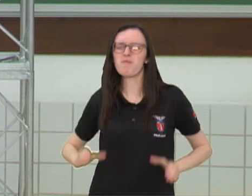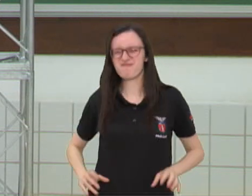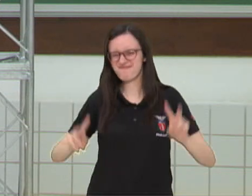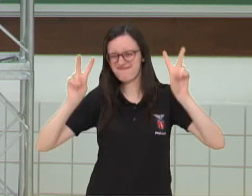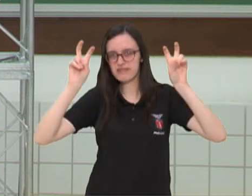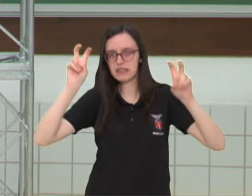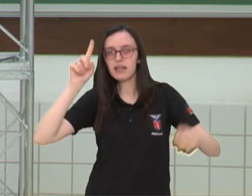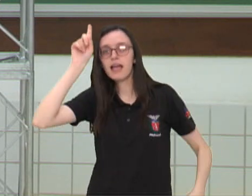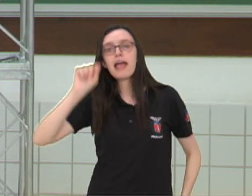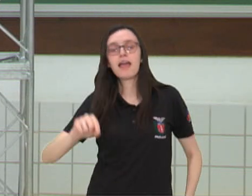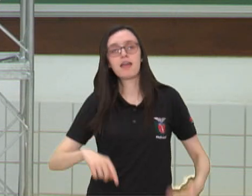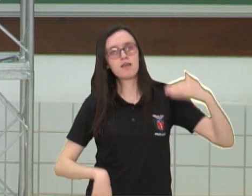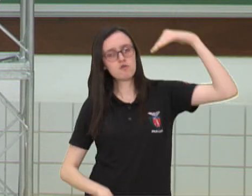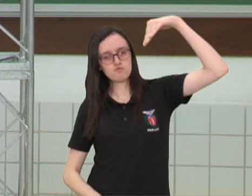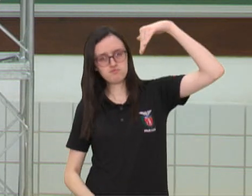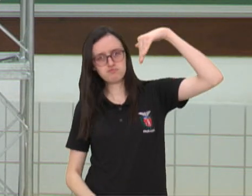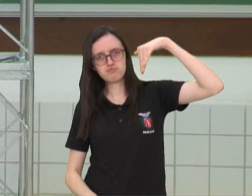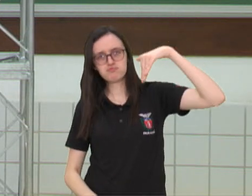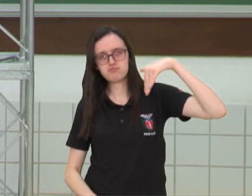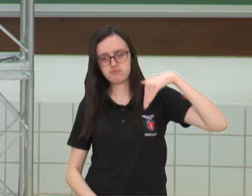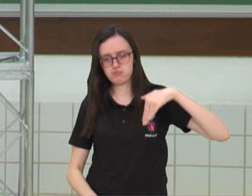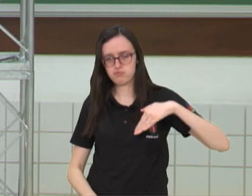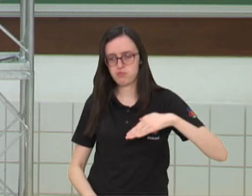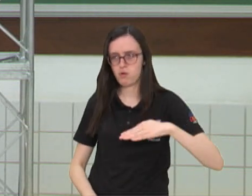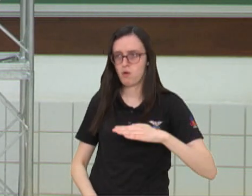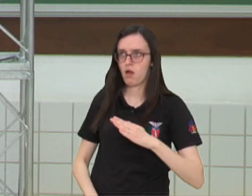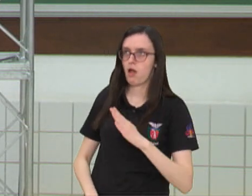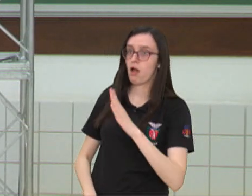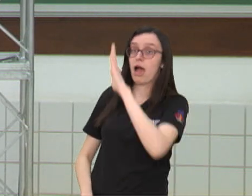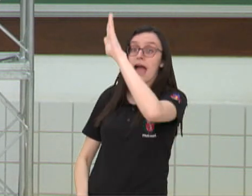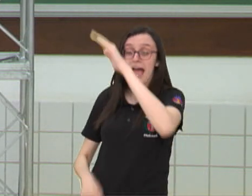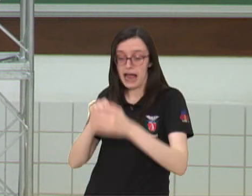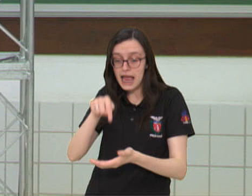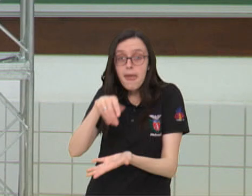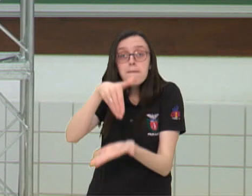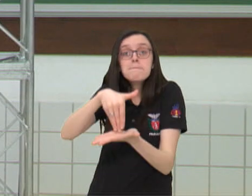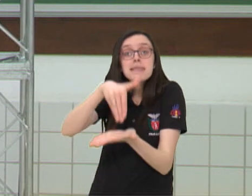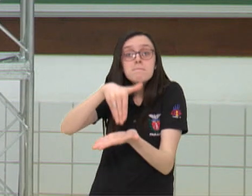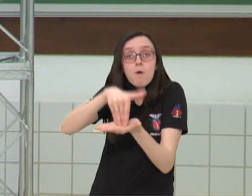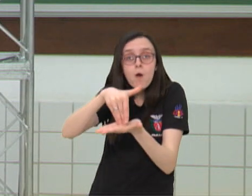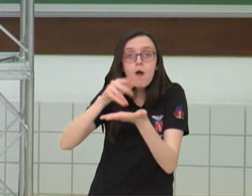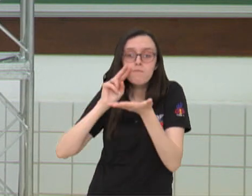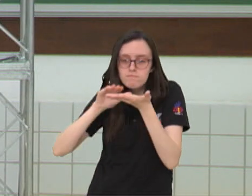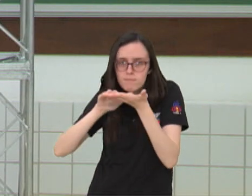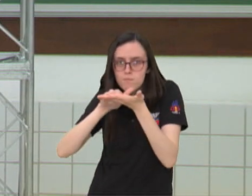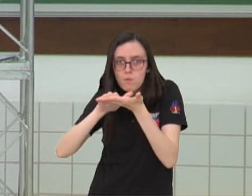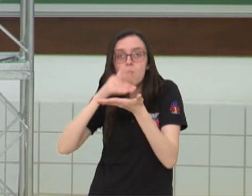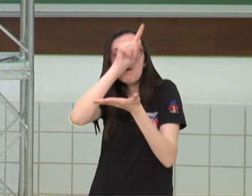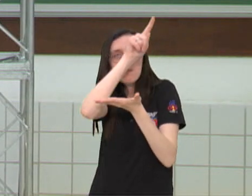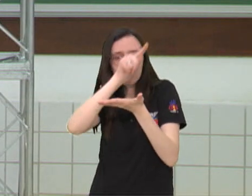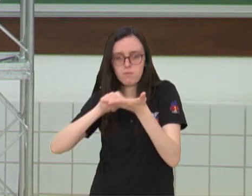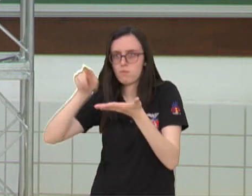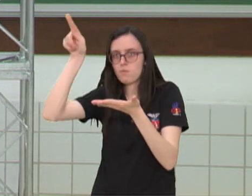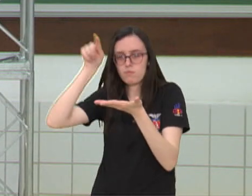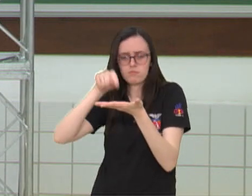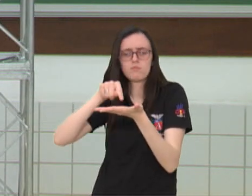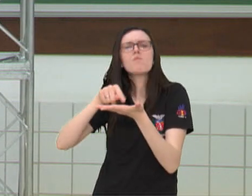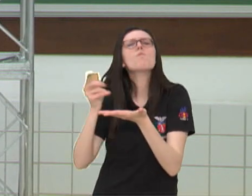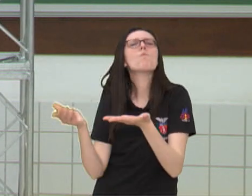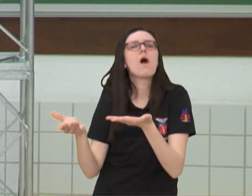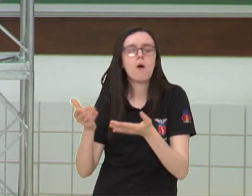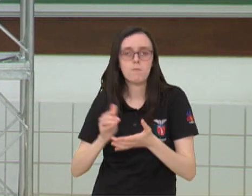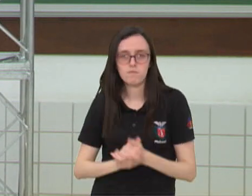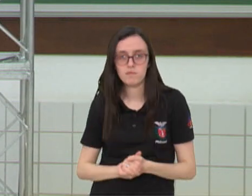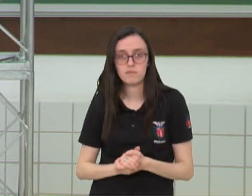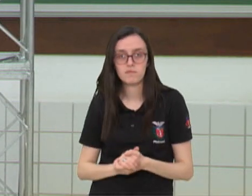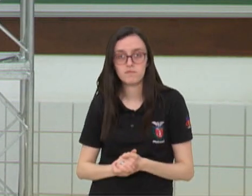vem decrescente até o ponto de mínimo, e a partir desse ponto de mínimo ela é crescente. Então, esse ponto